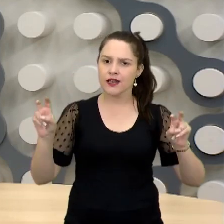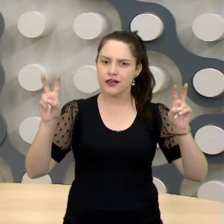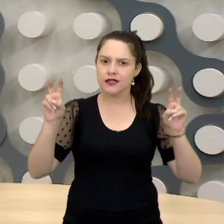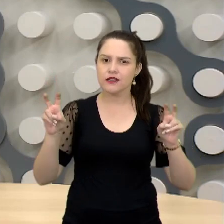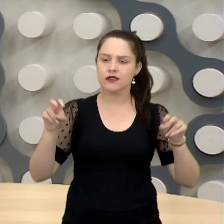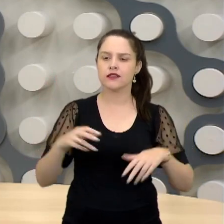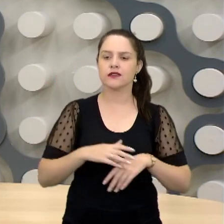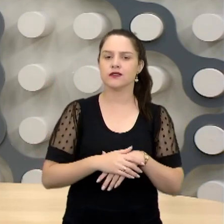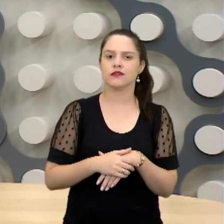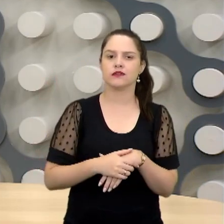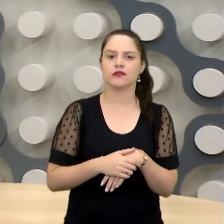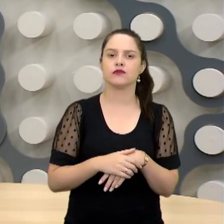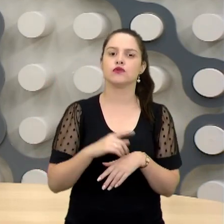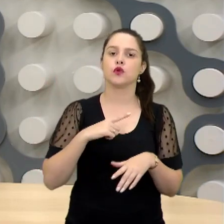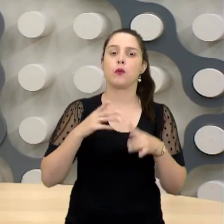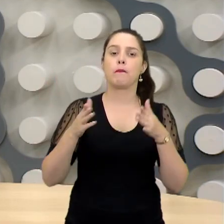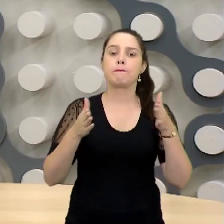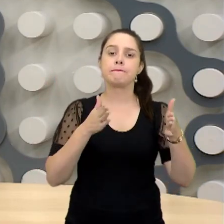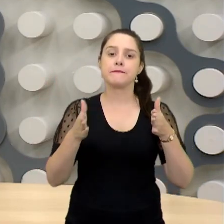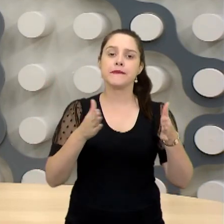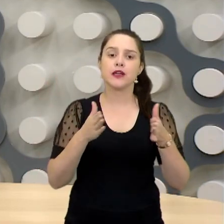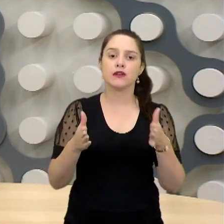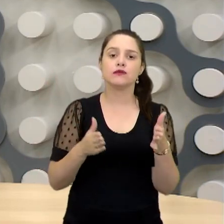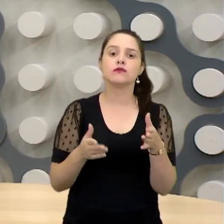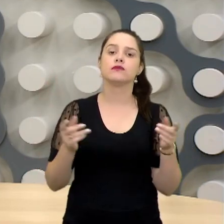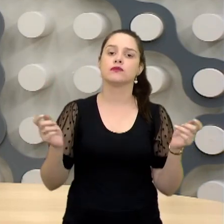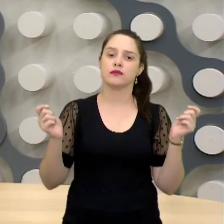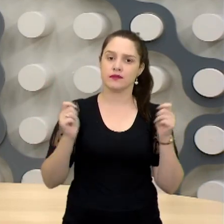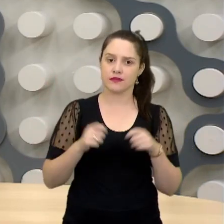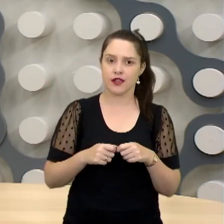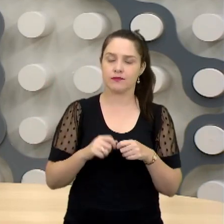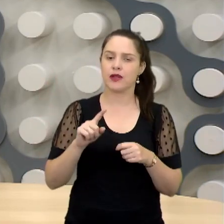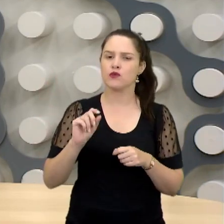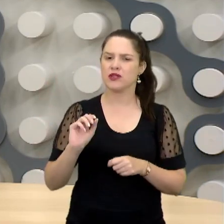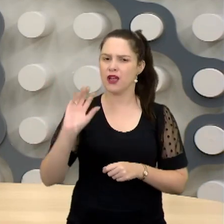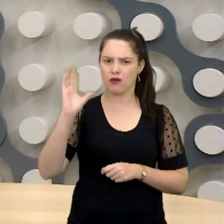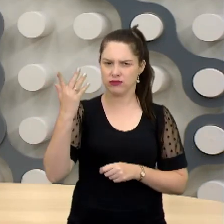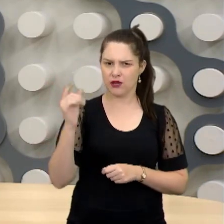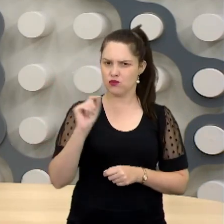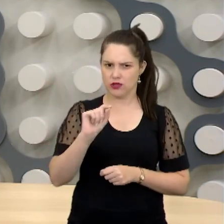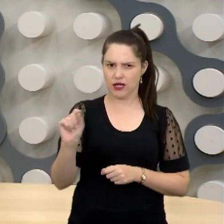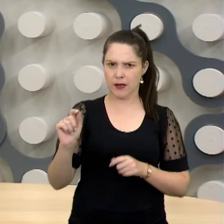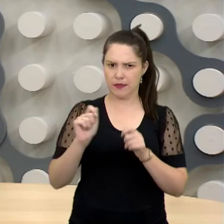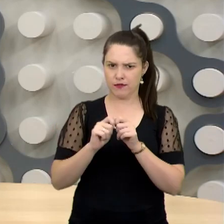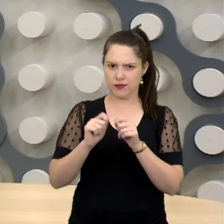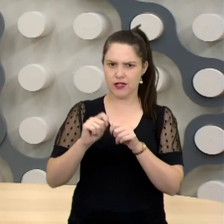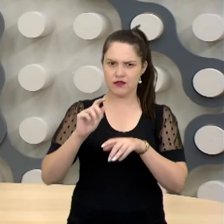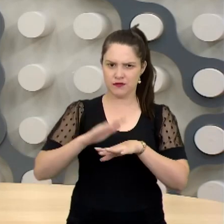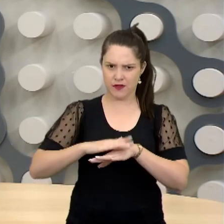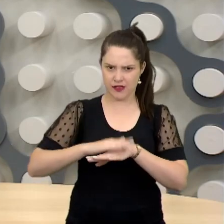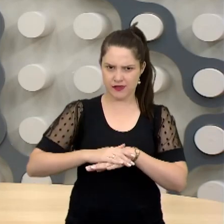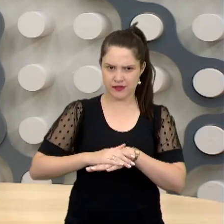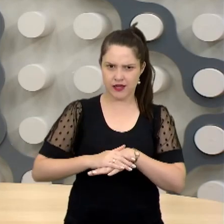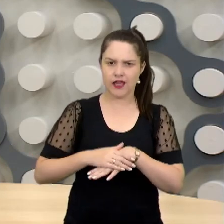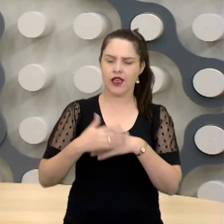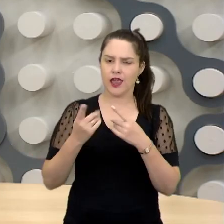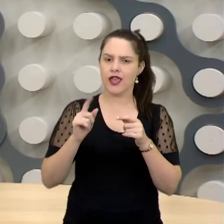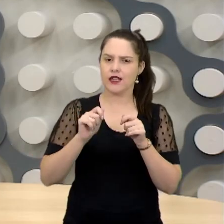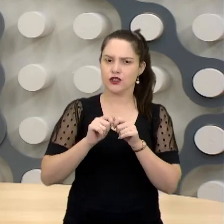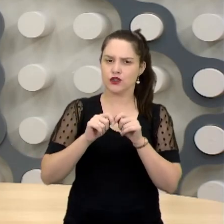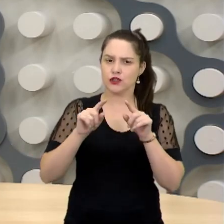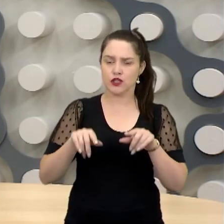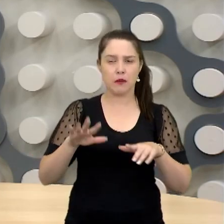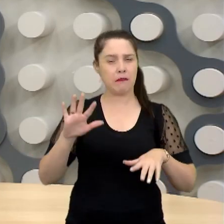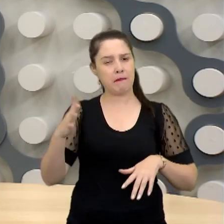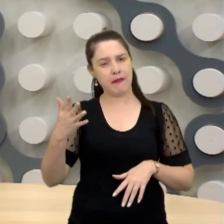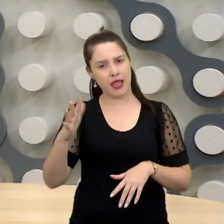éons, né, e os períodos aí de datação. Porque o que acontece, para você fazer um período de datação, mais